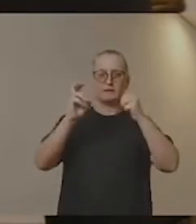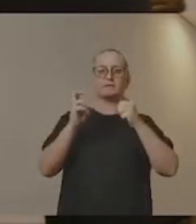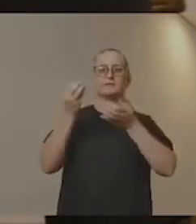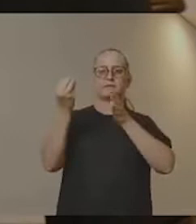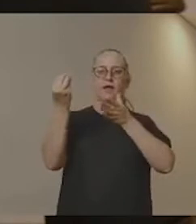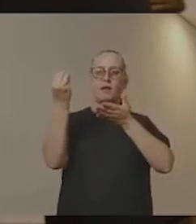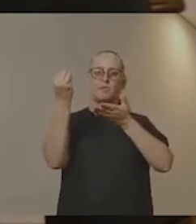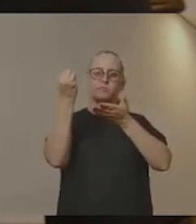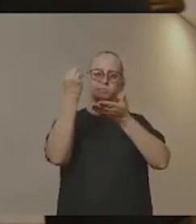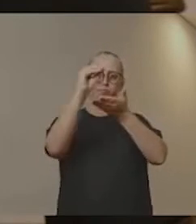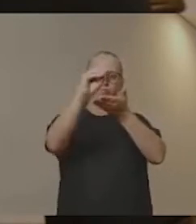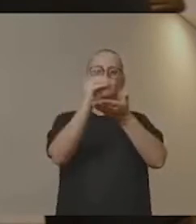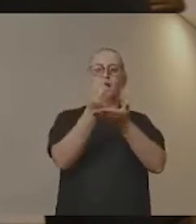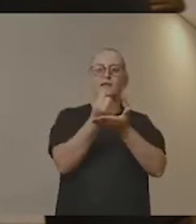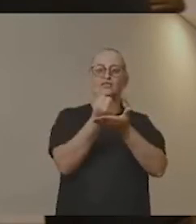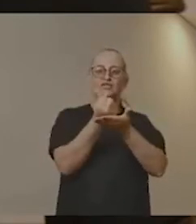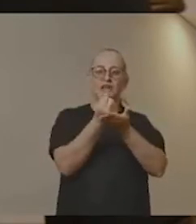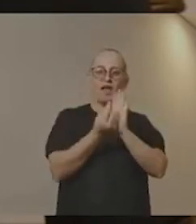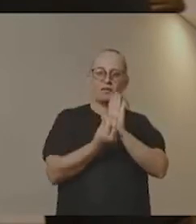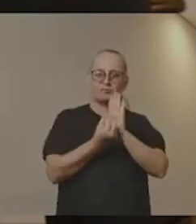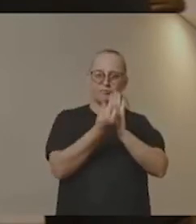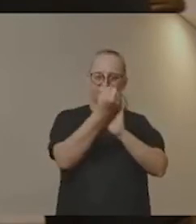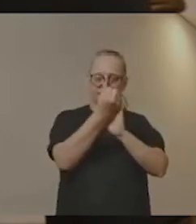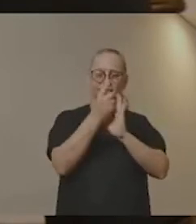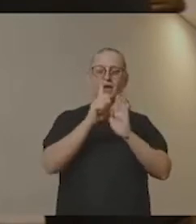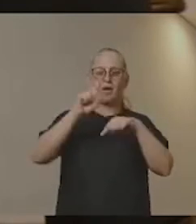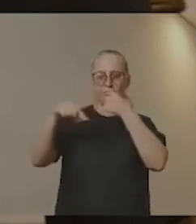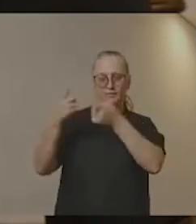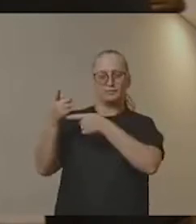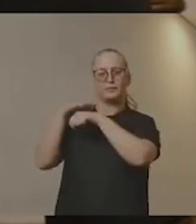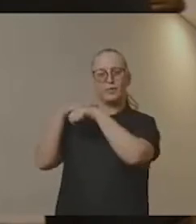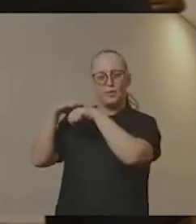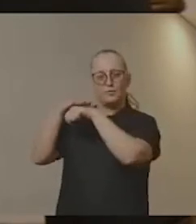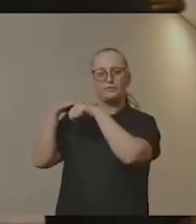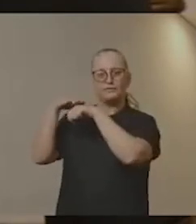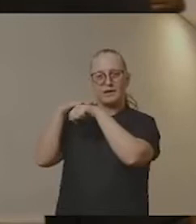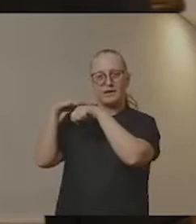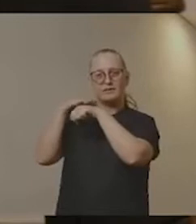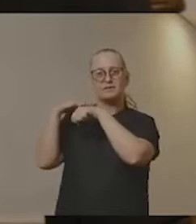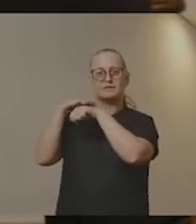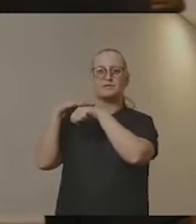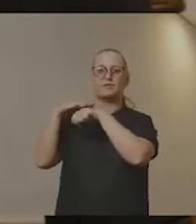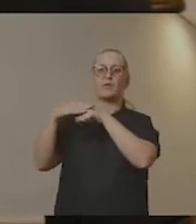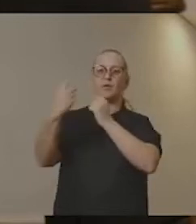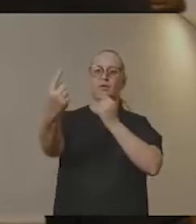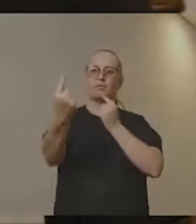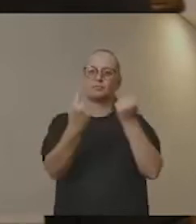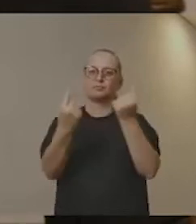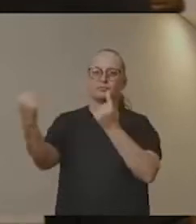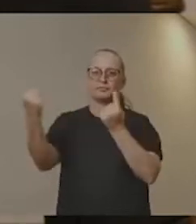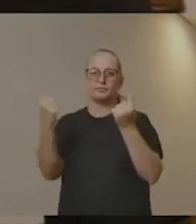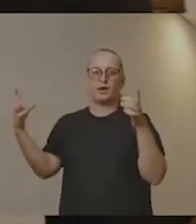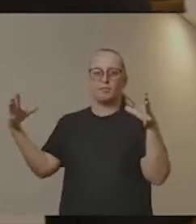a gente começou a engajar mais pessoas, até chegou um dia que ele começou a dar uma aula sobre isso para a escola, para a sala